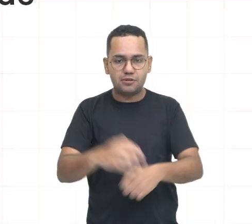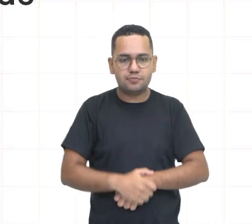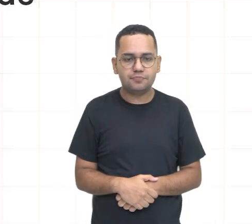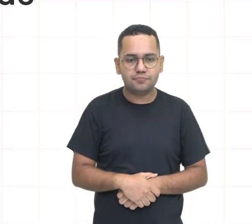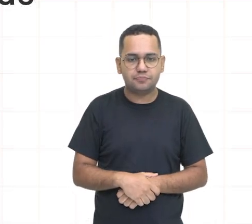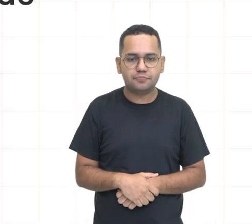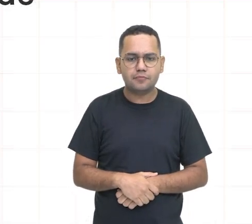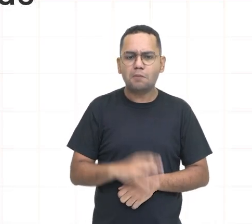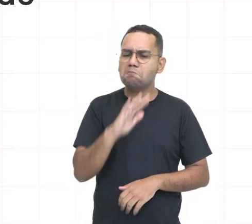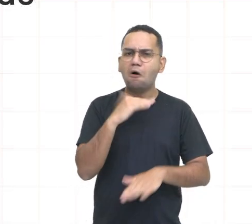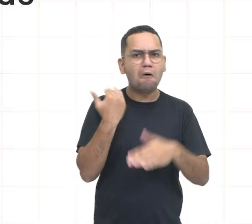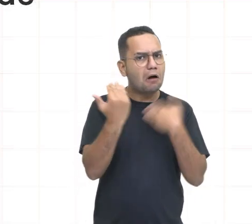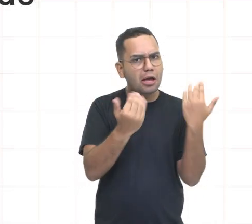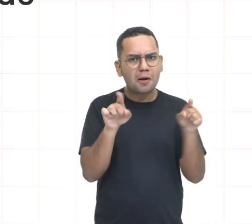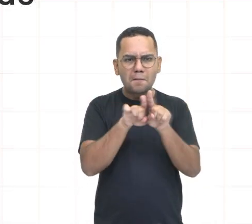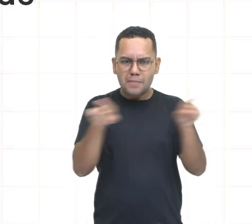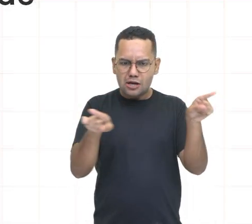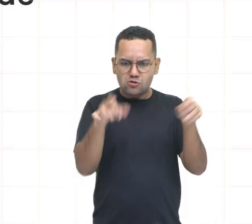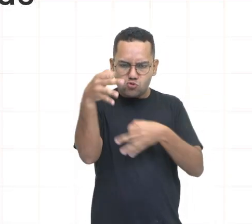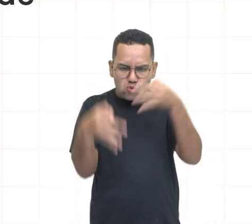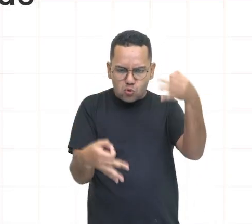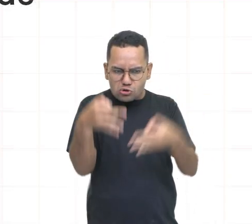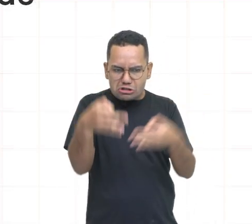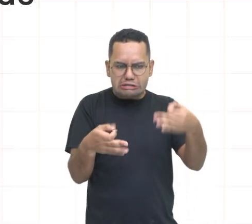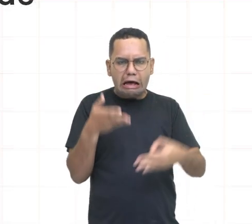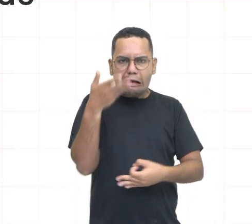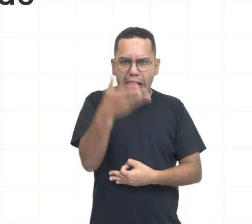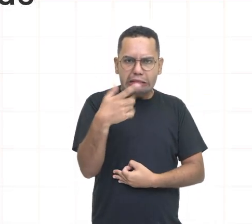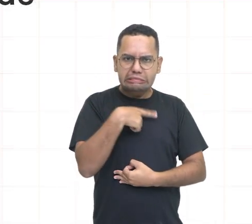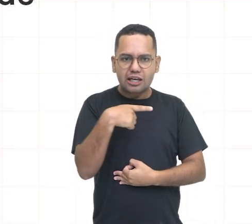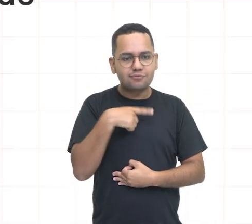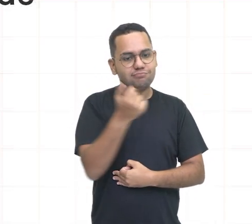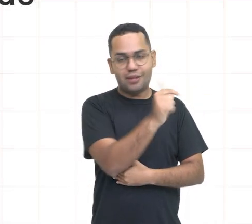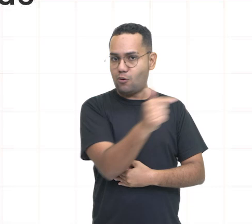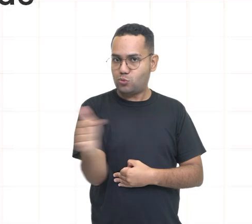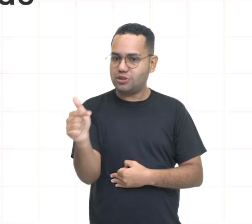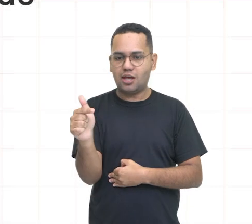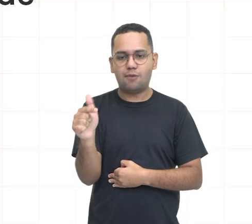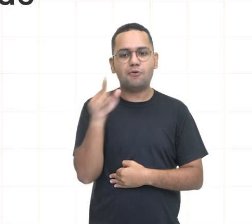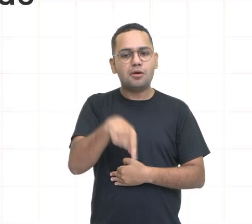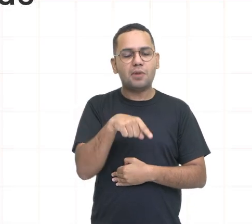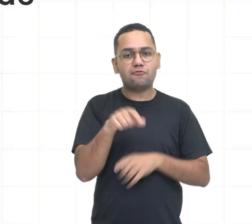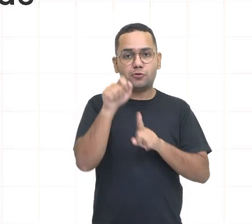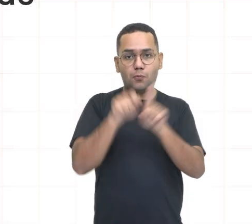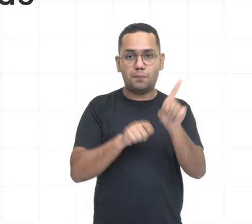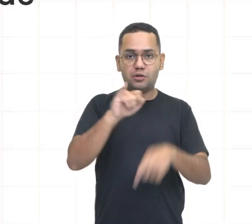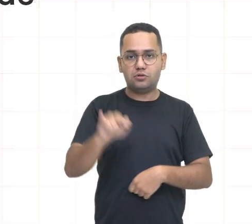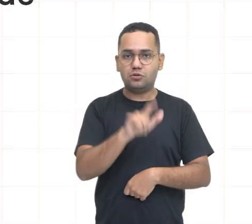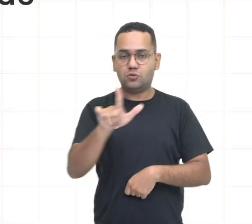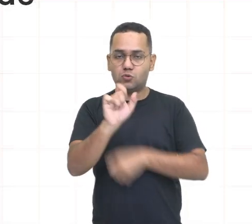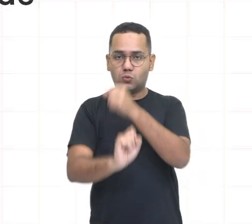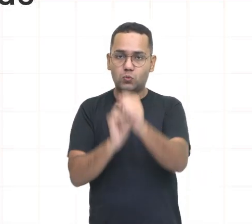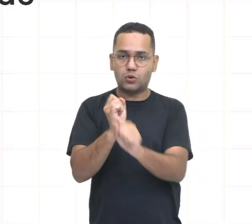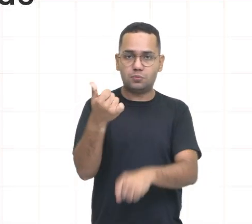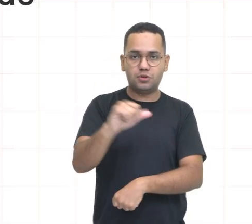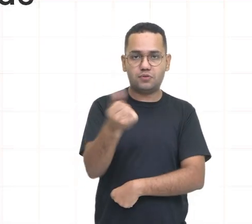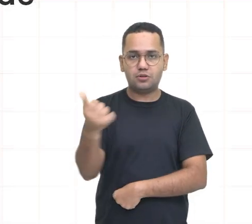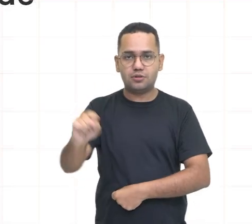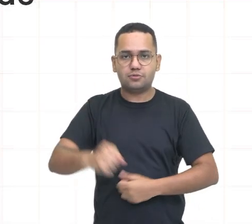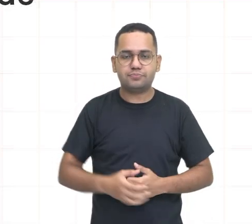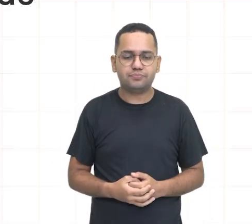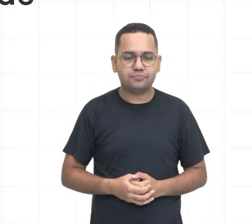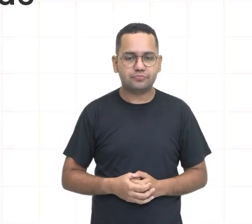sem qualquer tipo de julgamento em julho de 1918. Gente, isso é um dos momentos